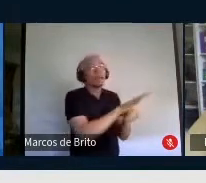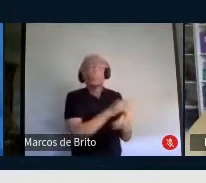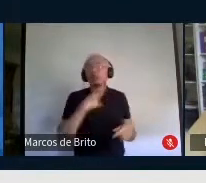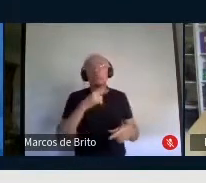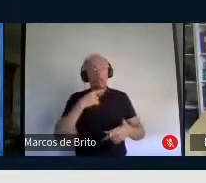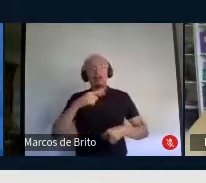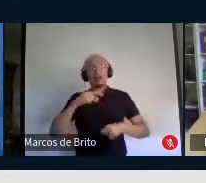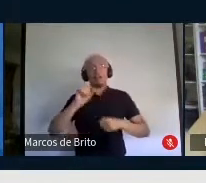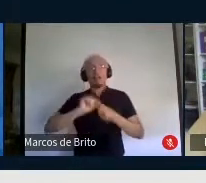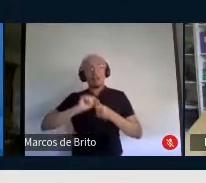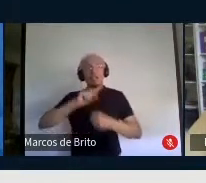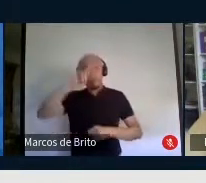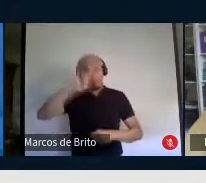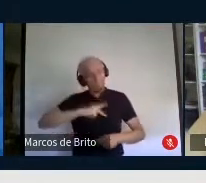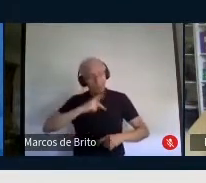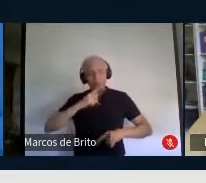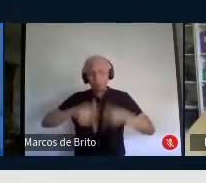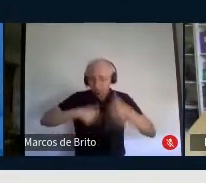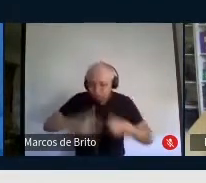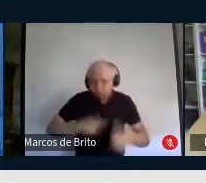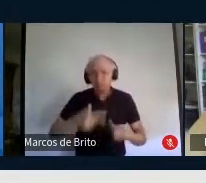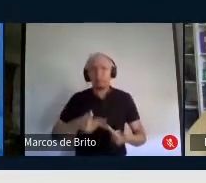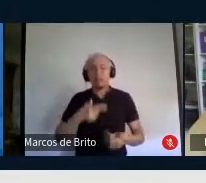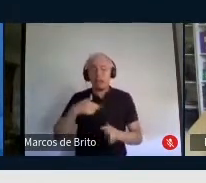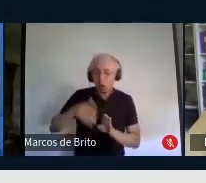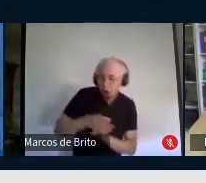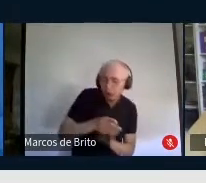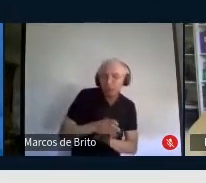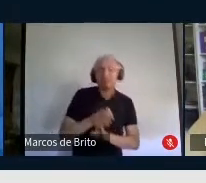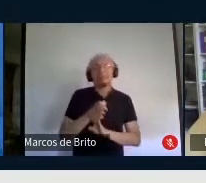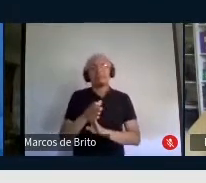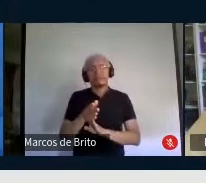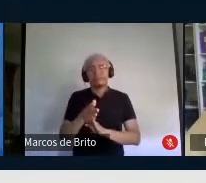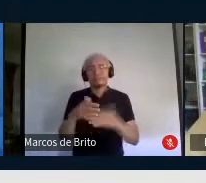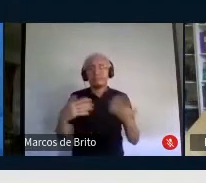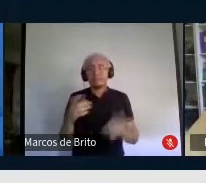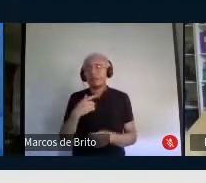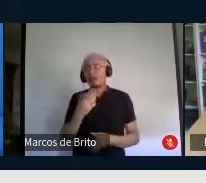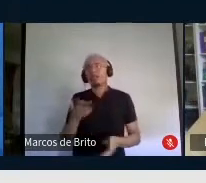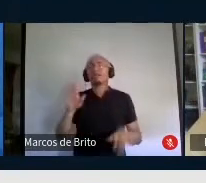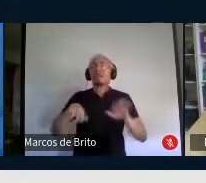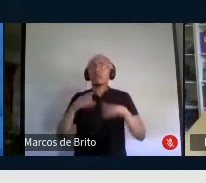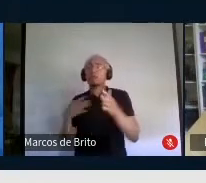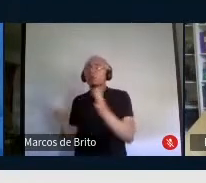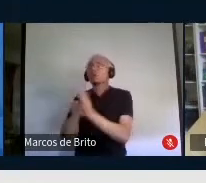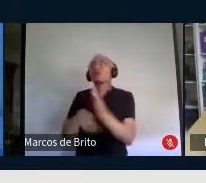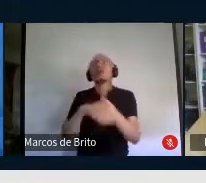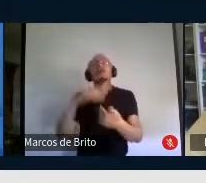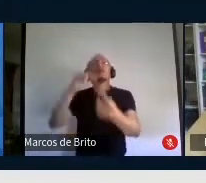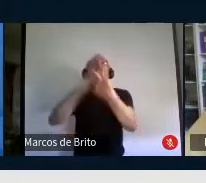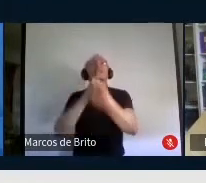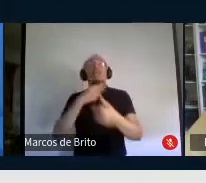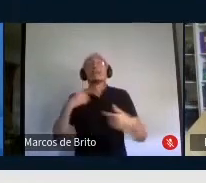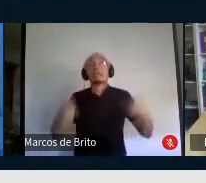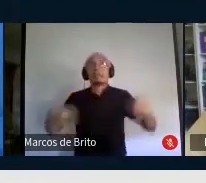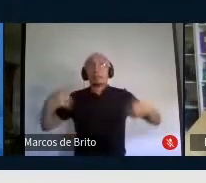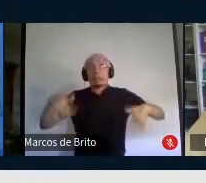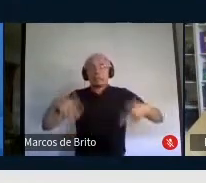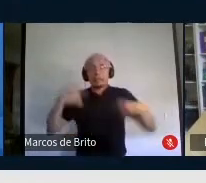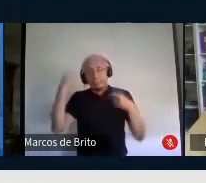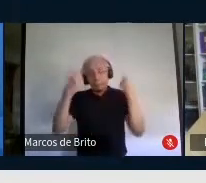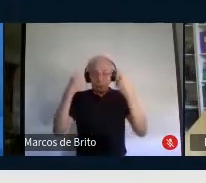que ela tem que fazer, né? O trabalho dela, a orientação dela. Então, eu chegava nas orientações sempre muito preocupada,